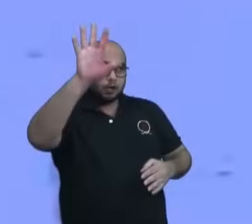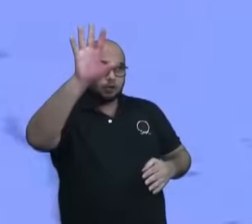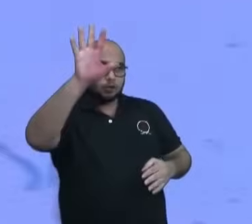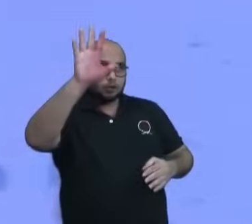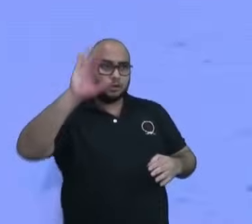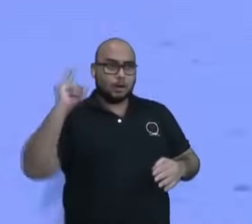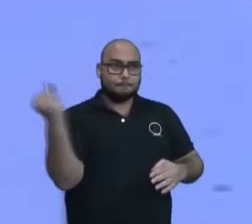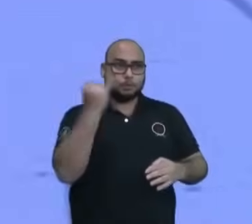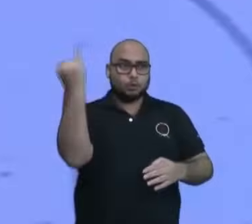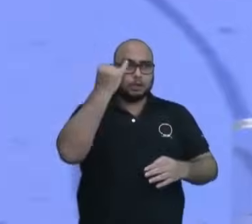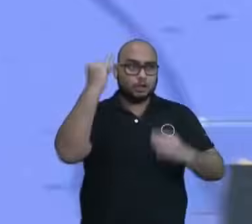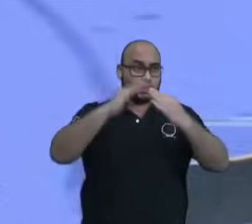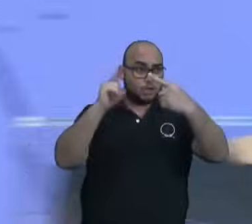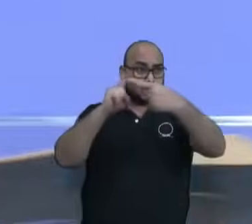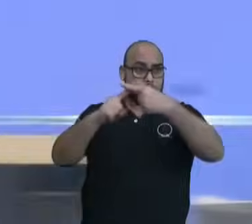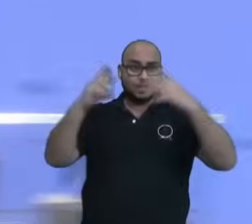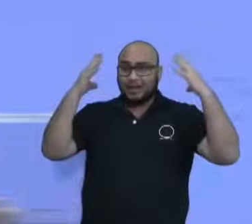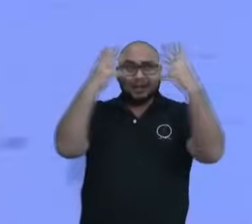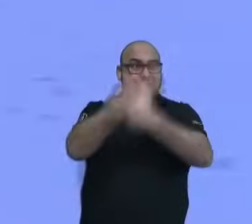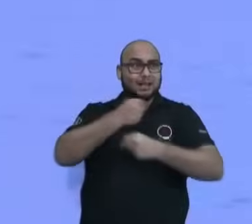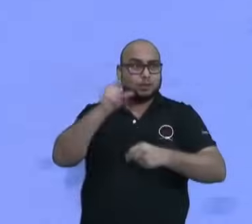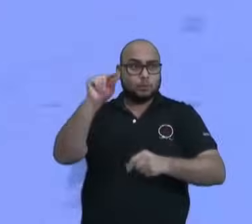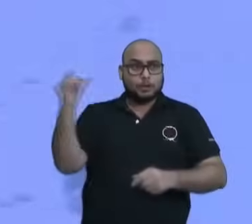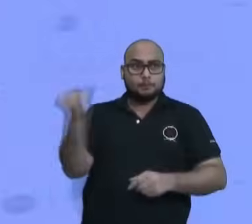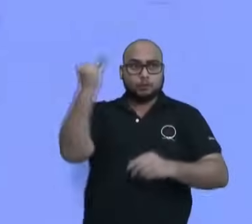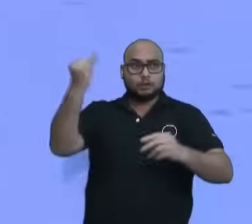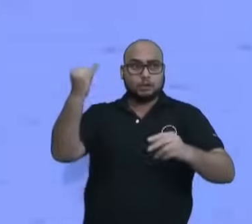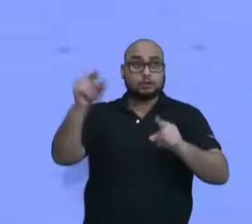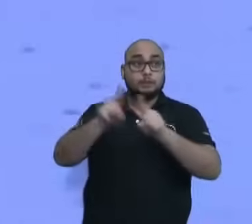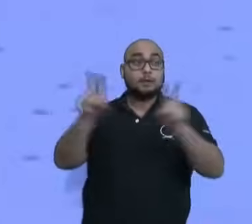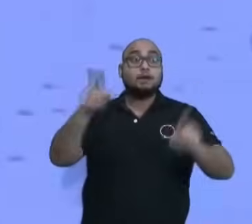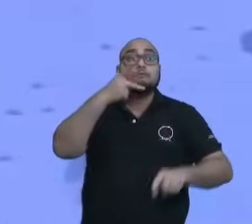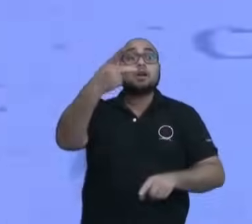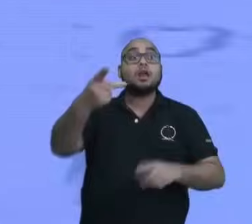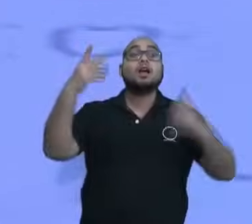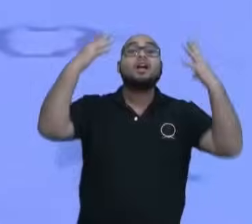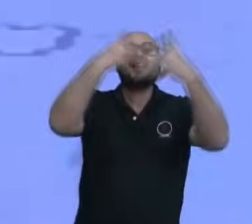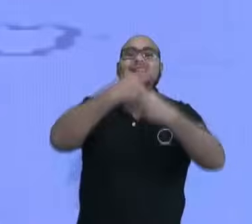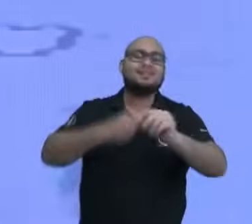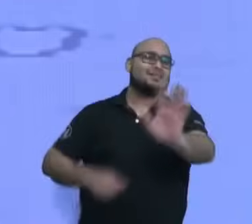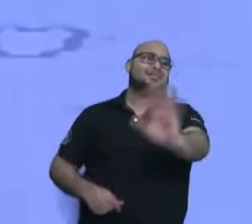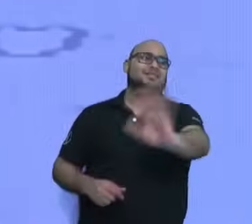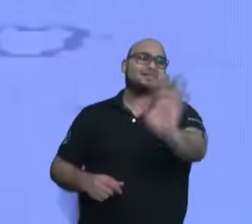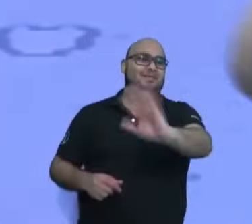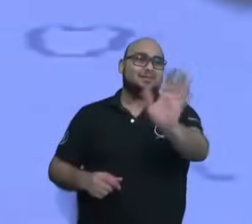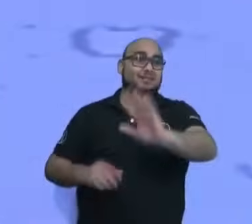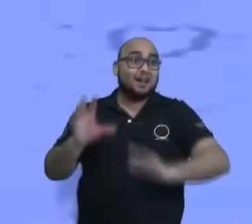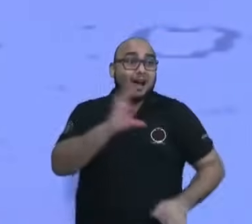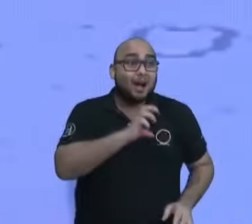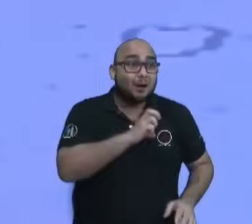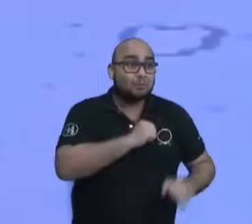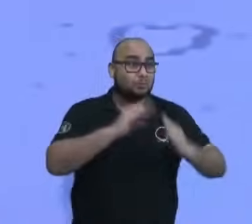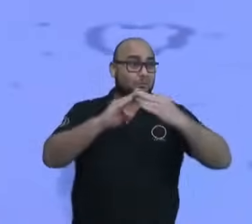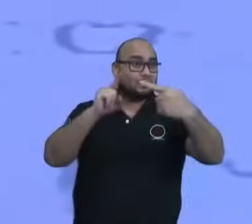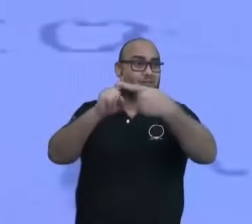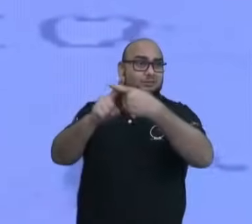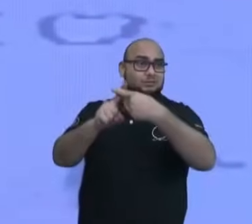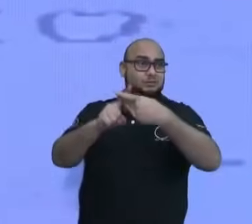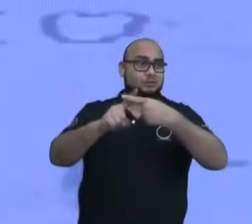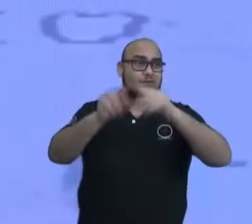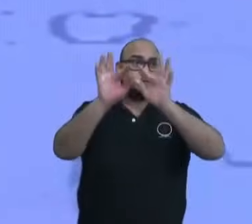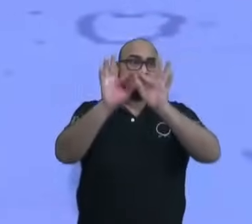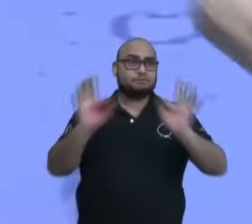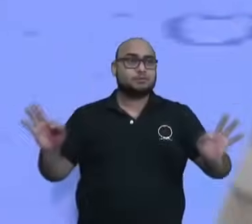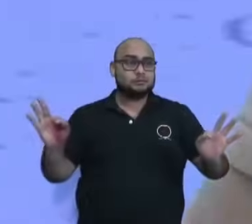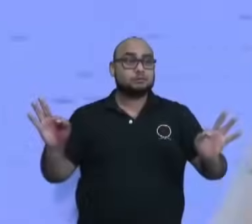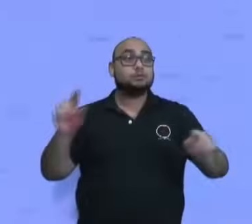de Deus não importa não tô aqui falando de beleza mas Ame a igreja o templo é a oportunidade de você